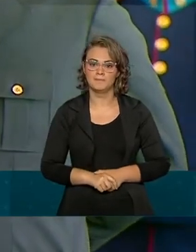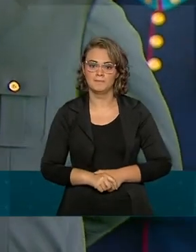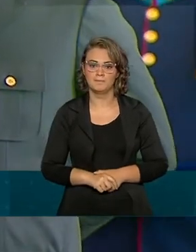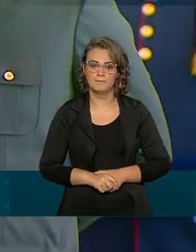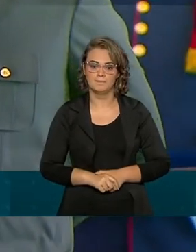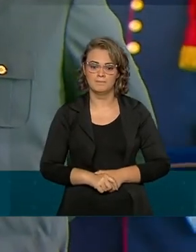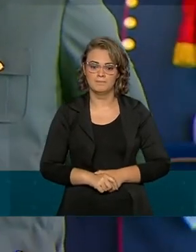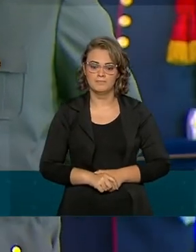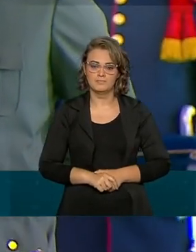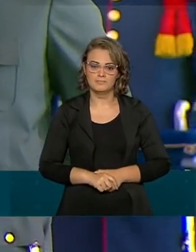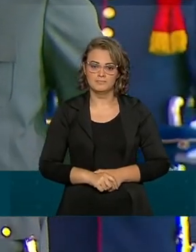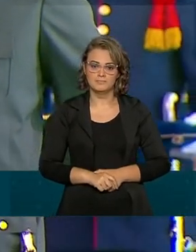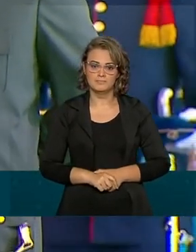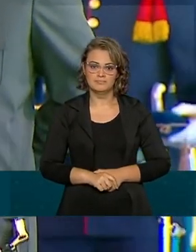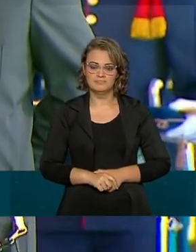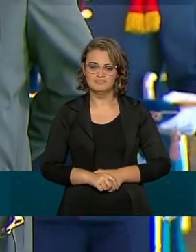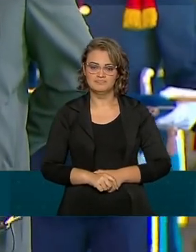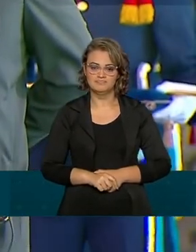E